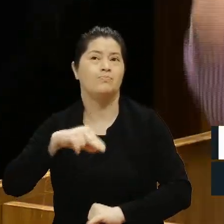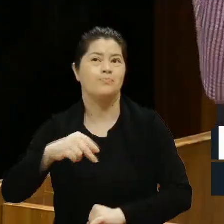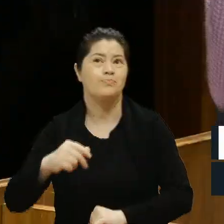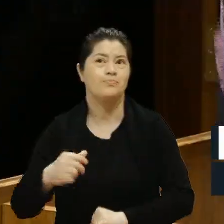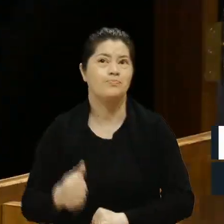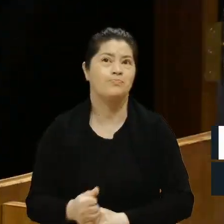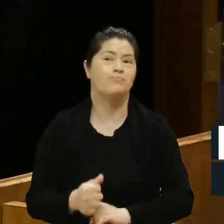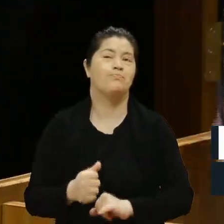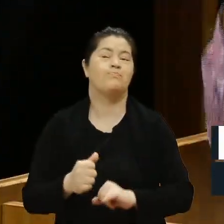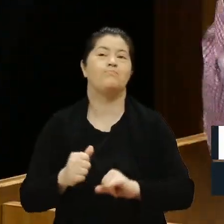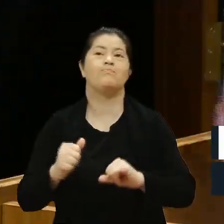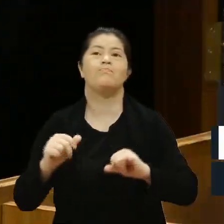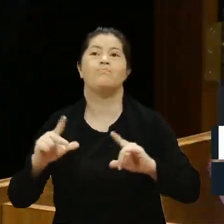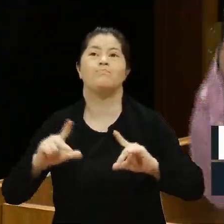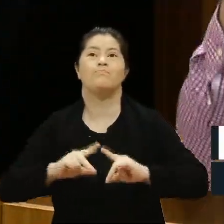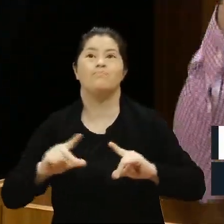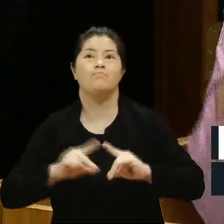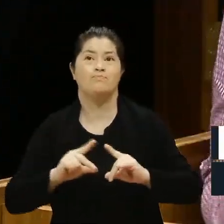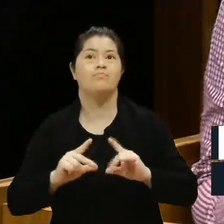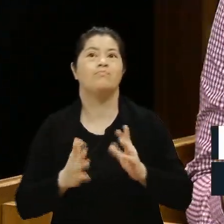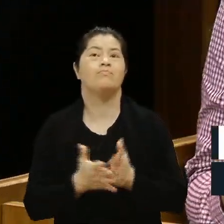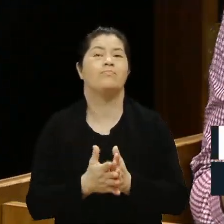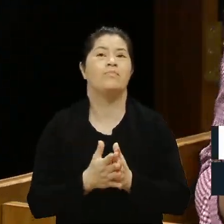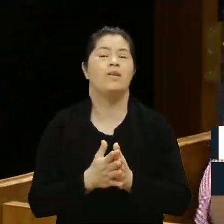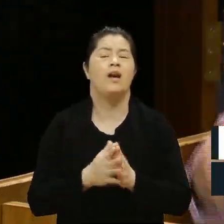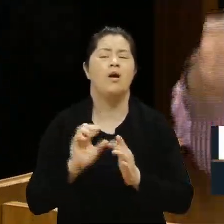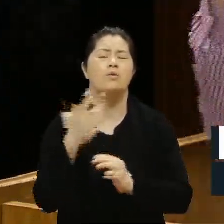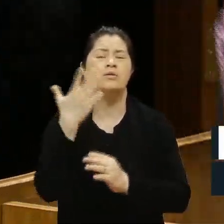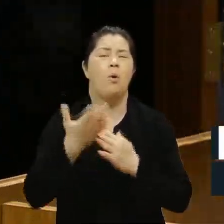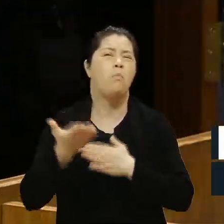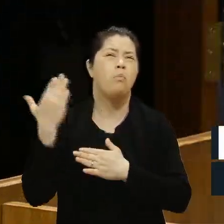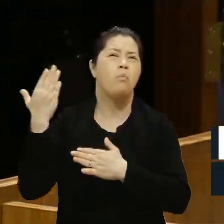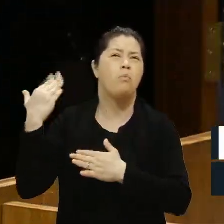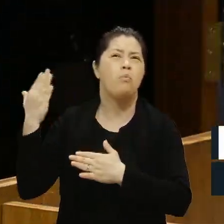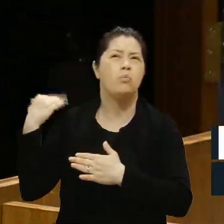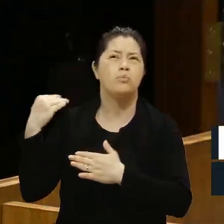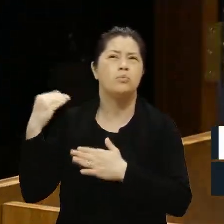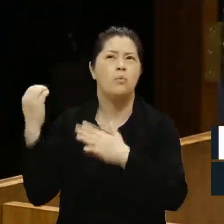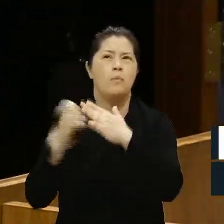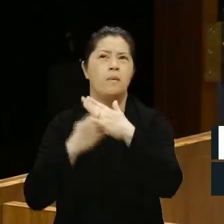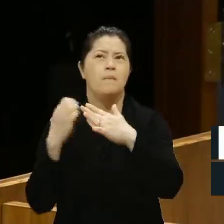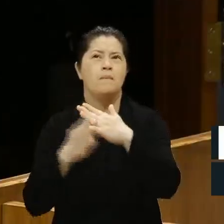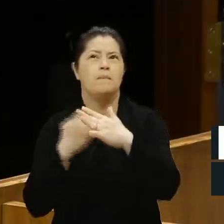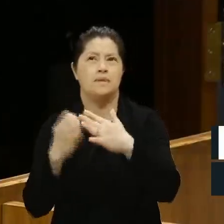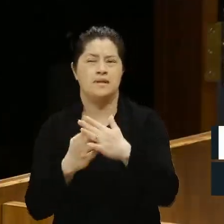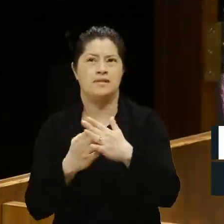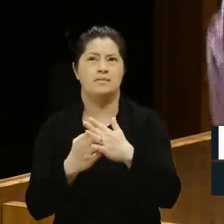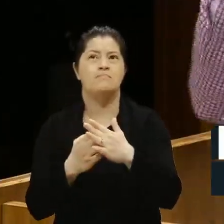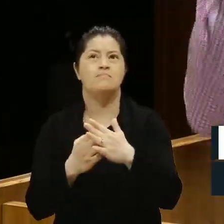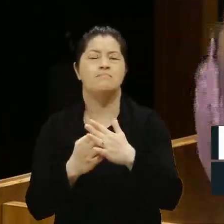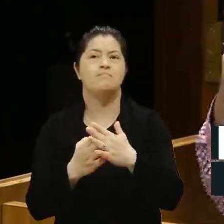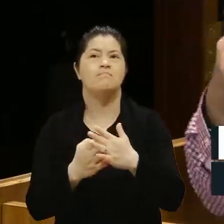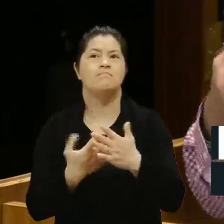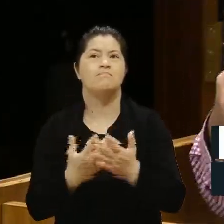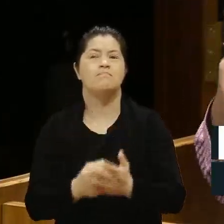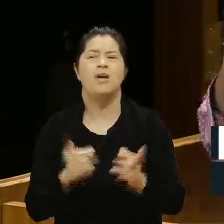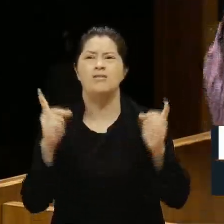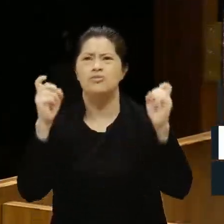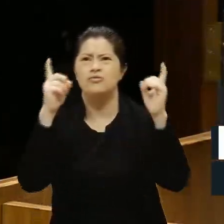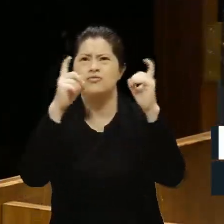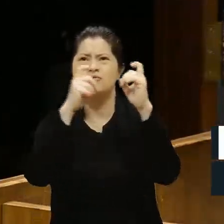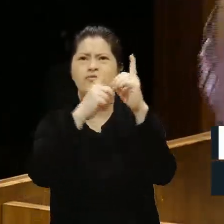uma privatização que ocorreu no passado, de uma empresa em que é absolutamente